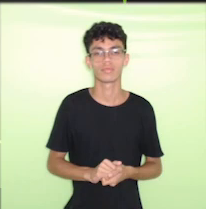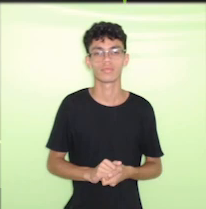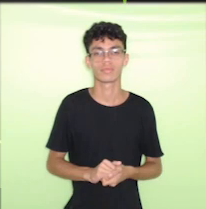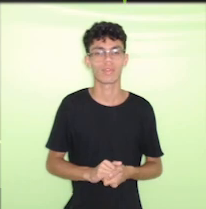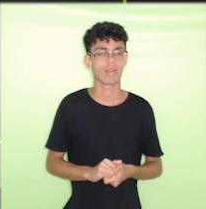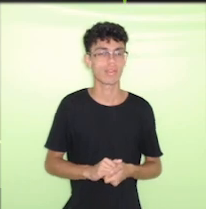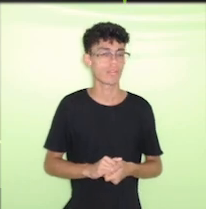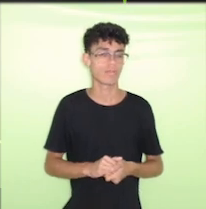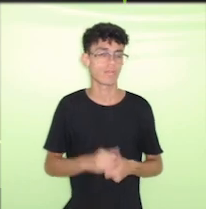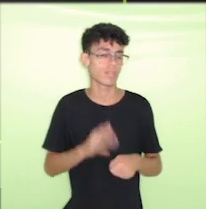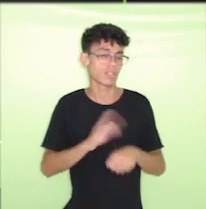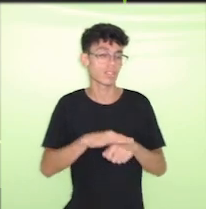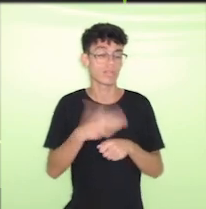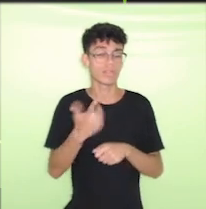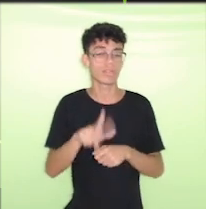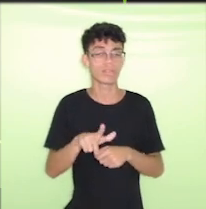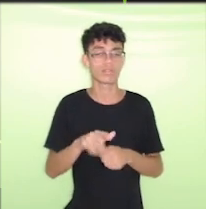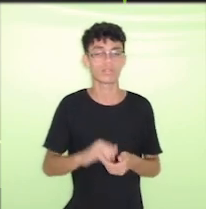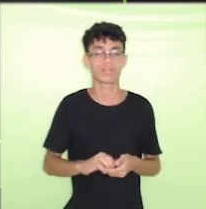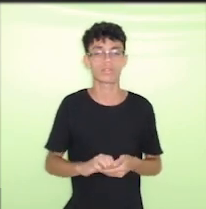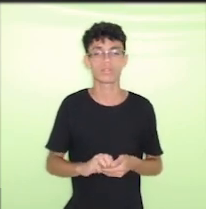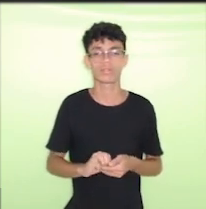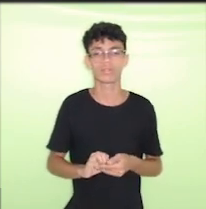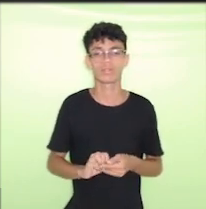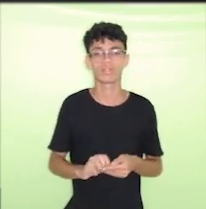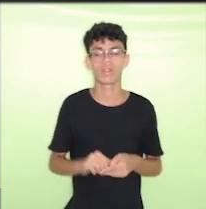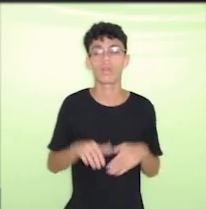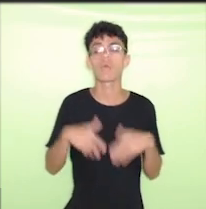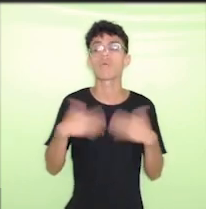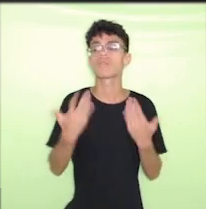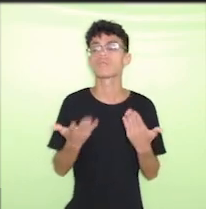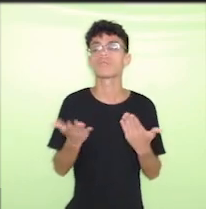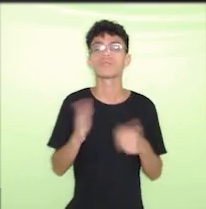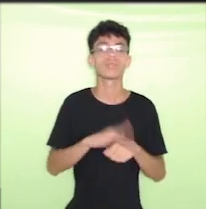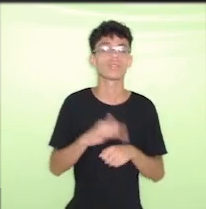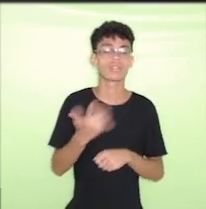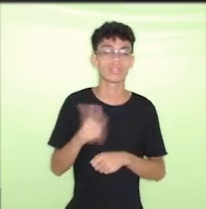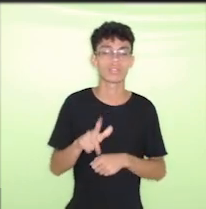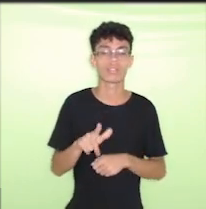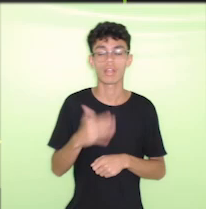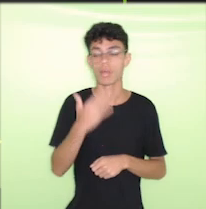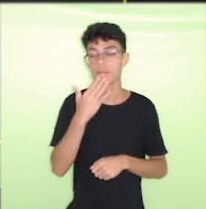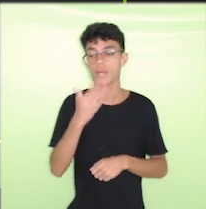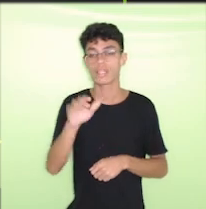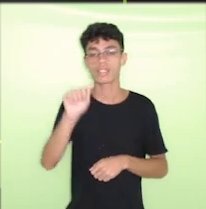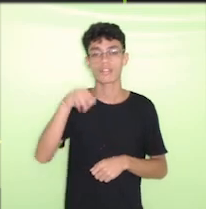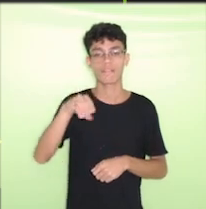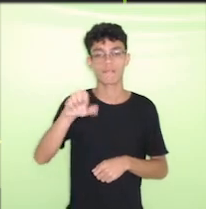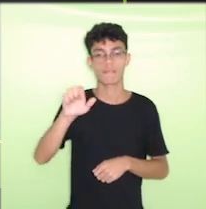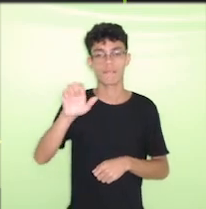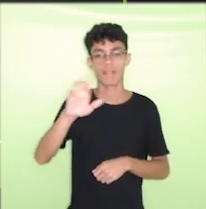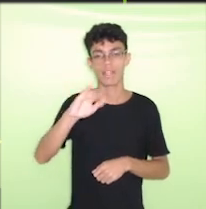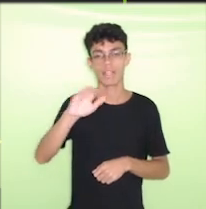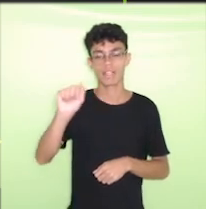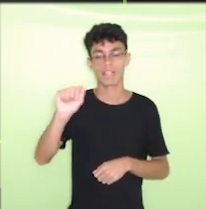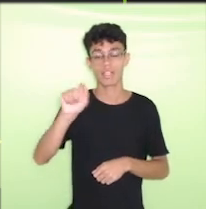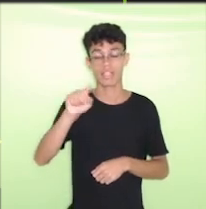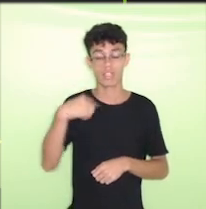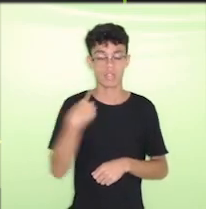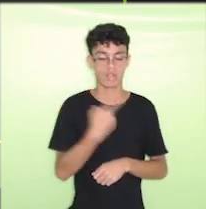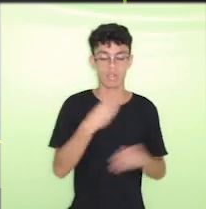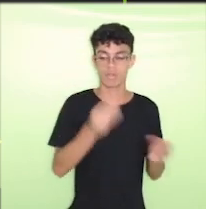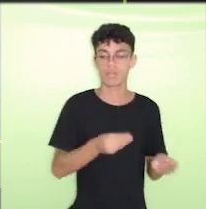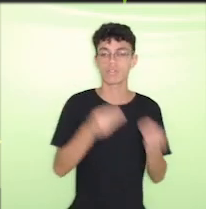Façamos uma tentativa. Uma tentativa? Qual tentativa? América, peça uma coisa e nós lhe daremos. Peça,